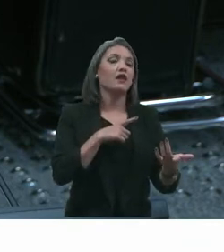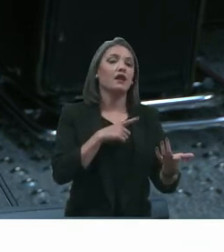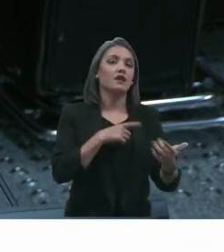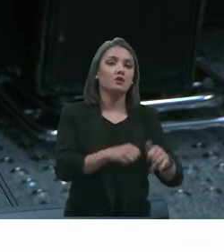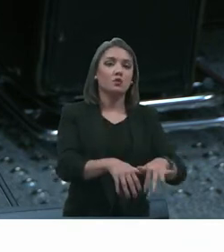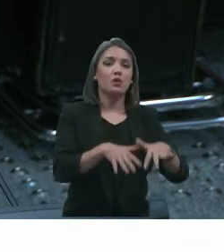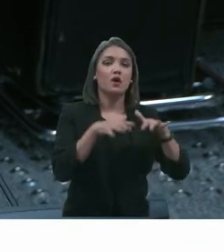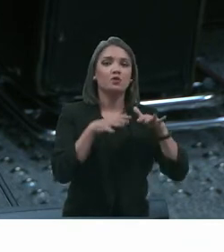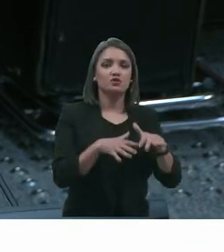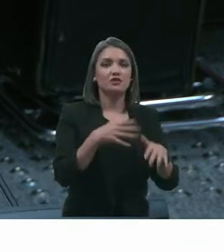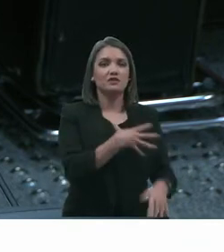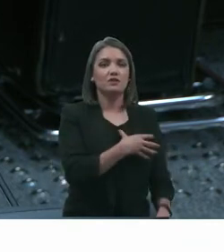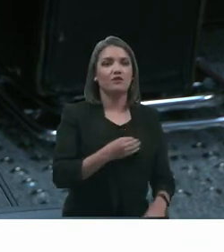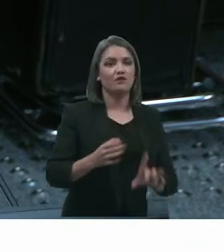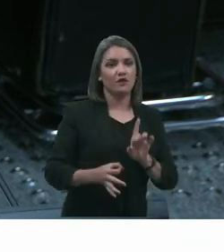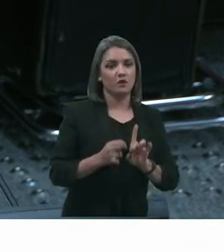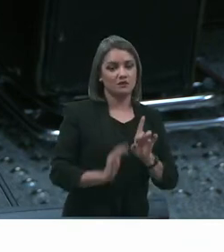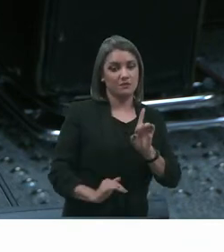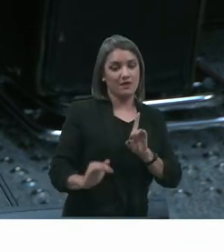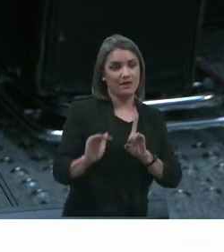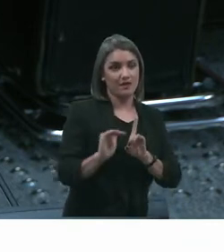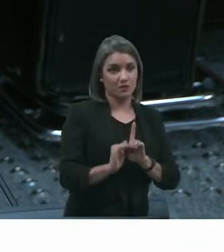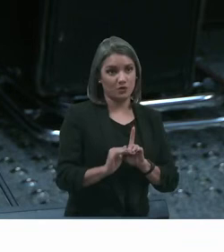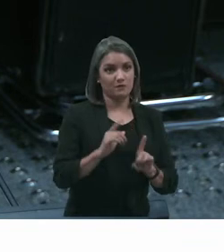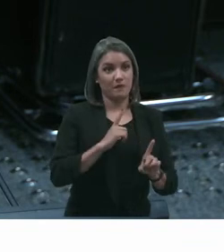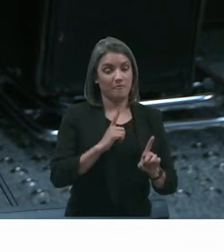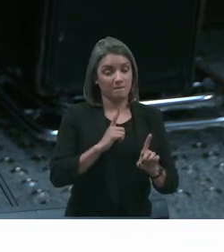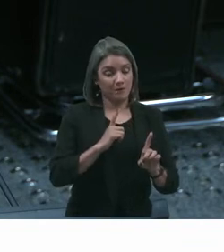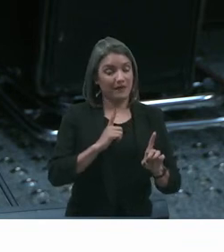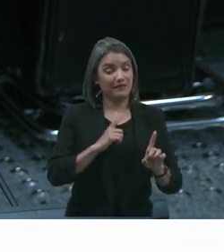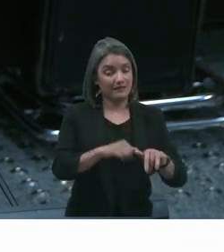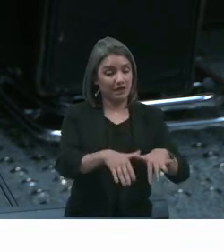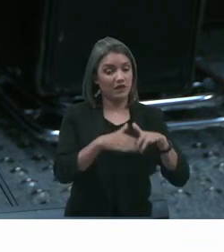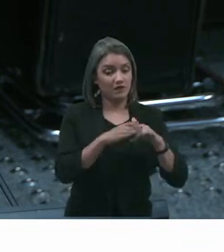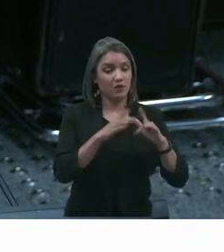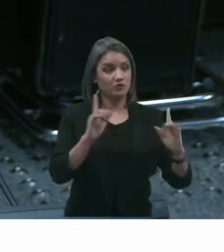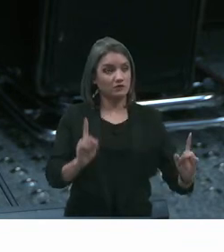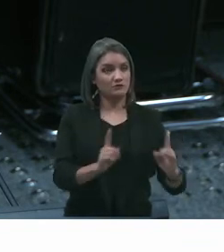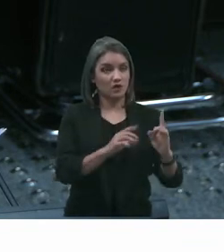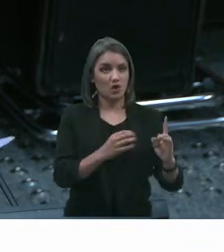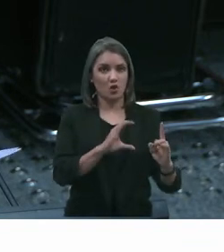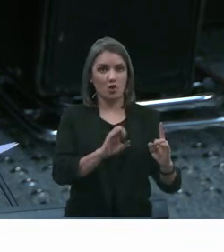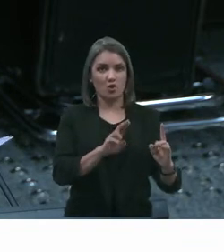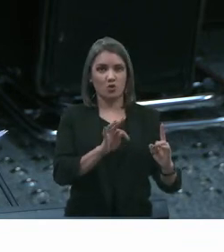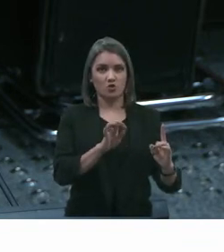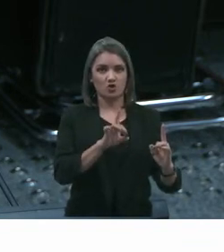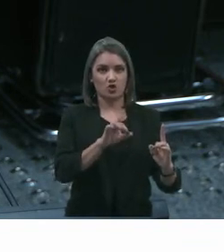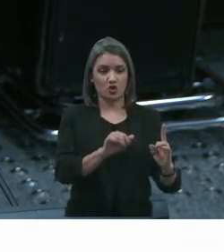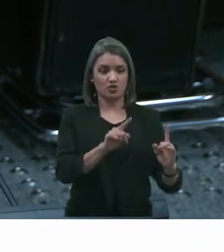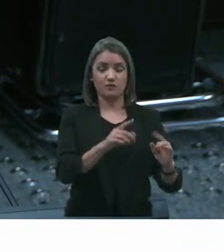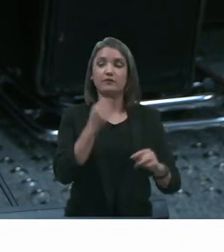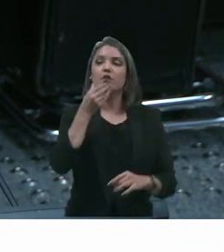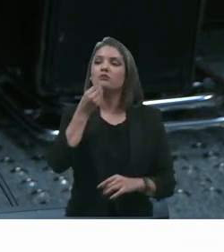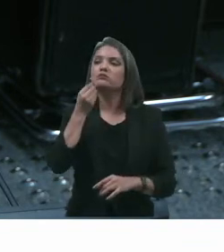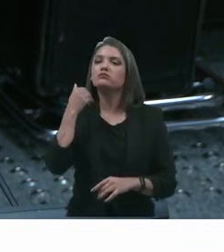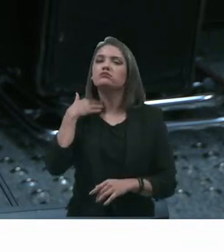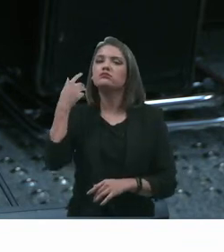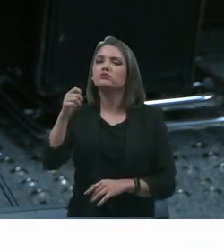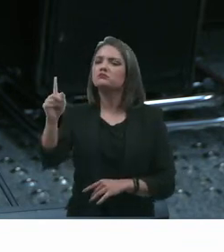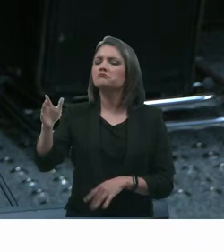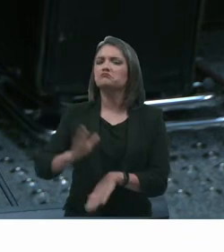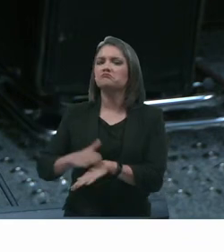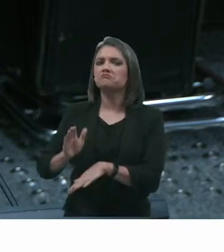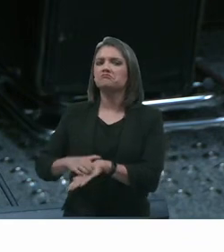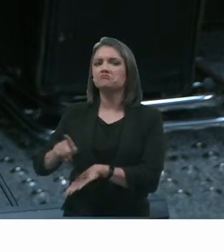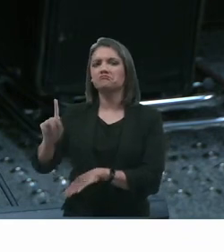uma desembargadora que havia sido preso, e por conta própria, e quando da